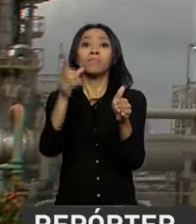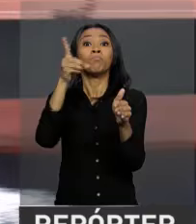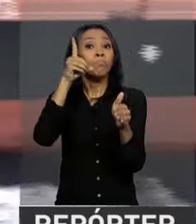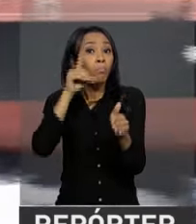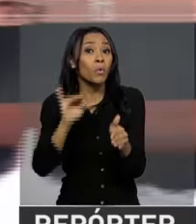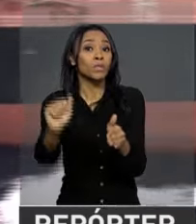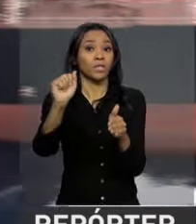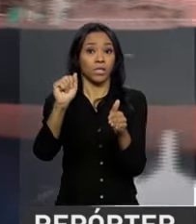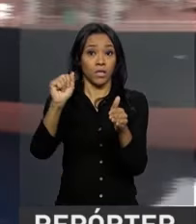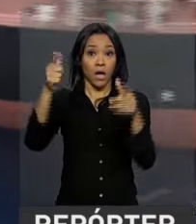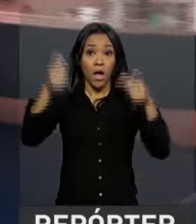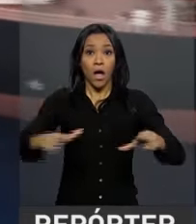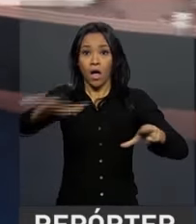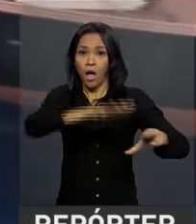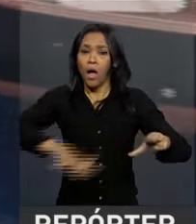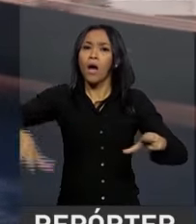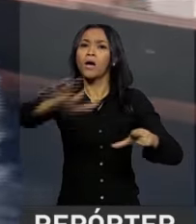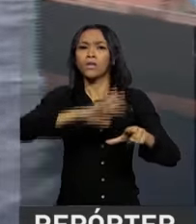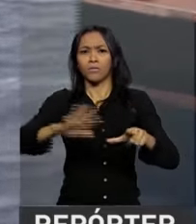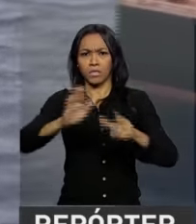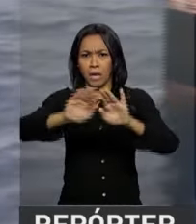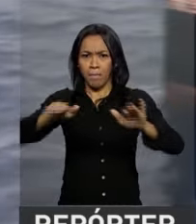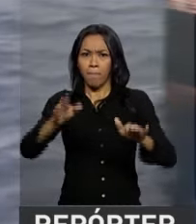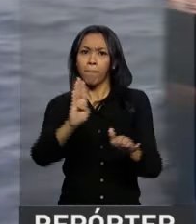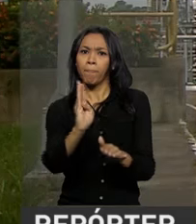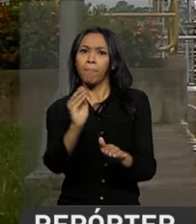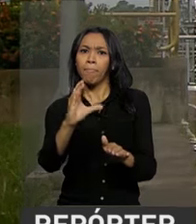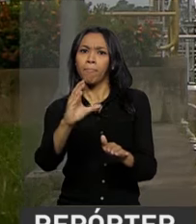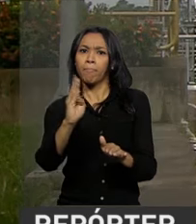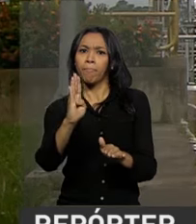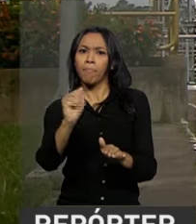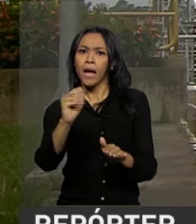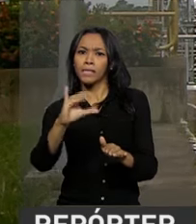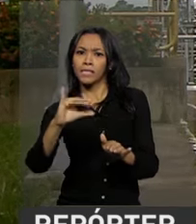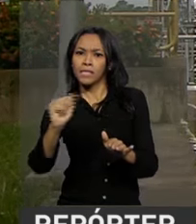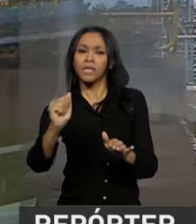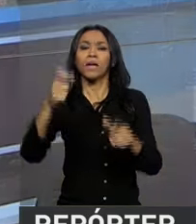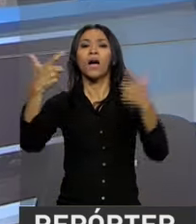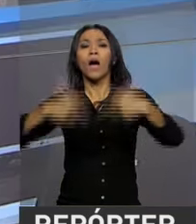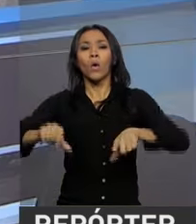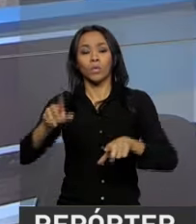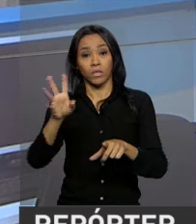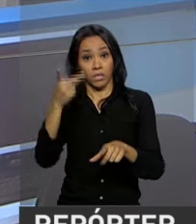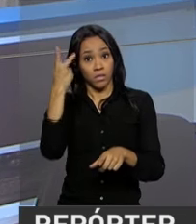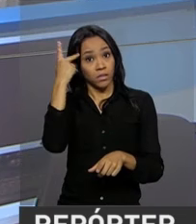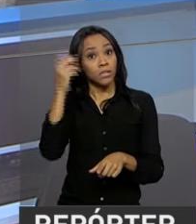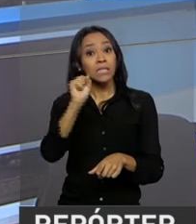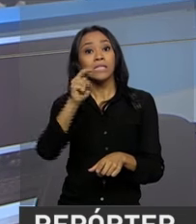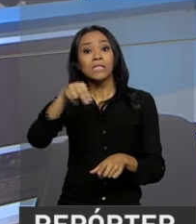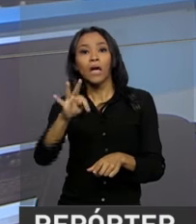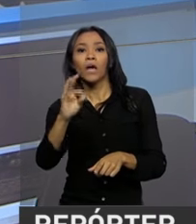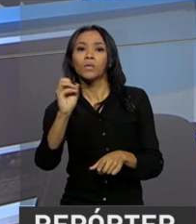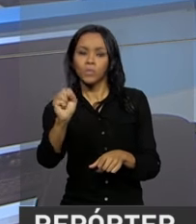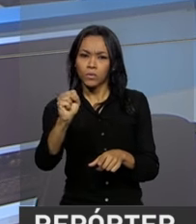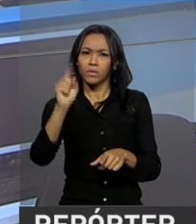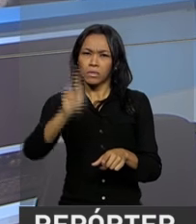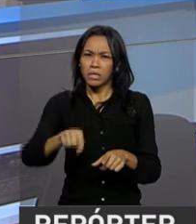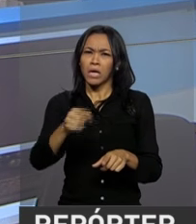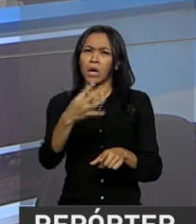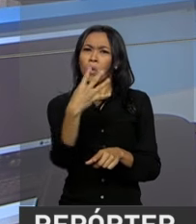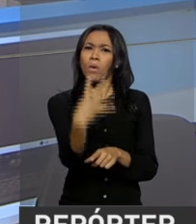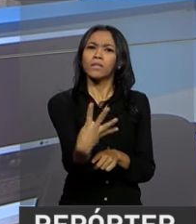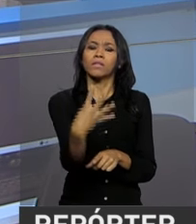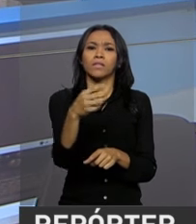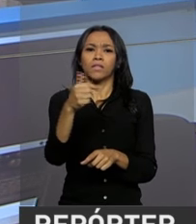campo de Lula, na Bacia de Santos, foi o recordista em produção de petróleo e gás natural, com a média de 426 mil barris